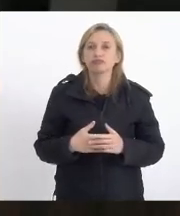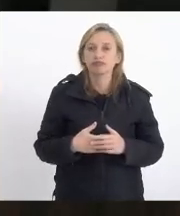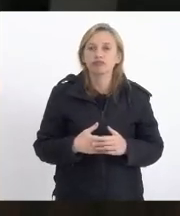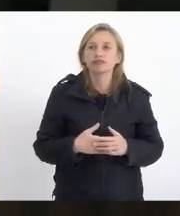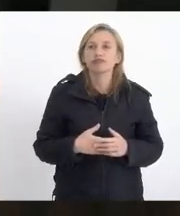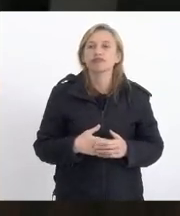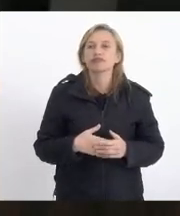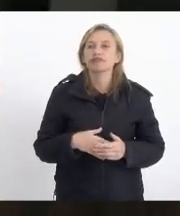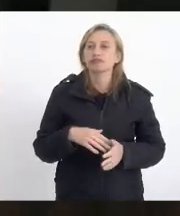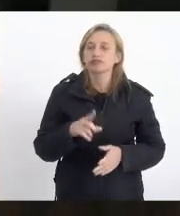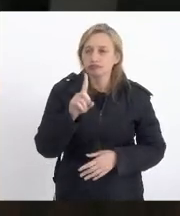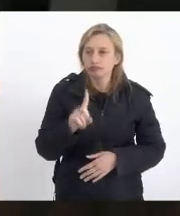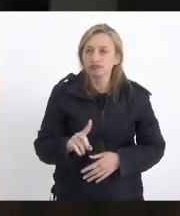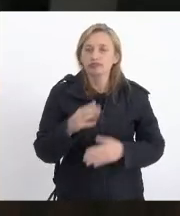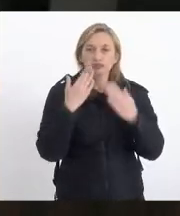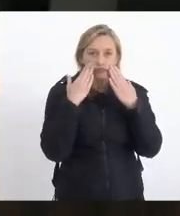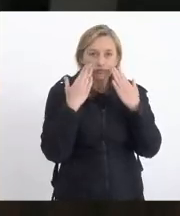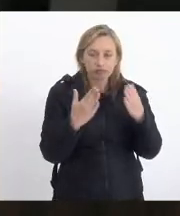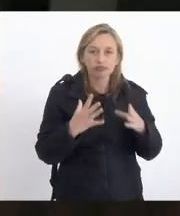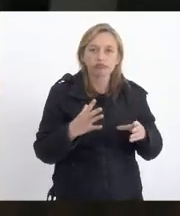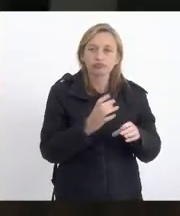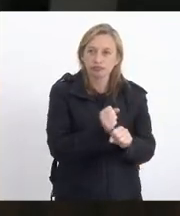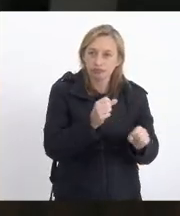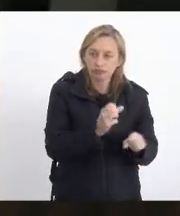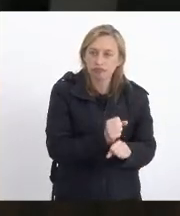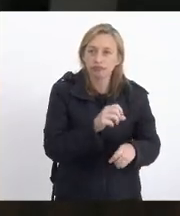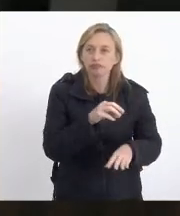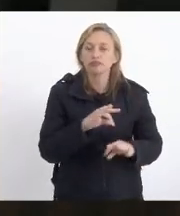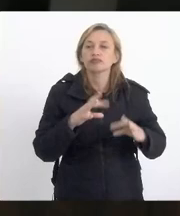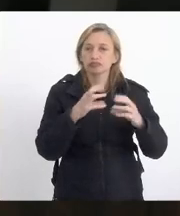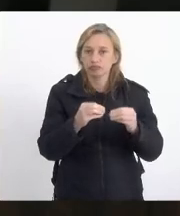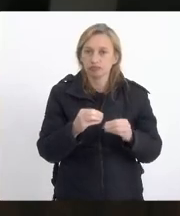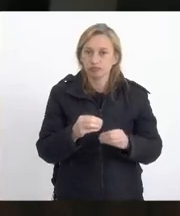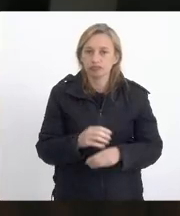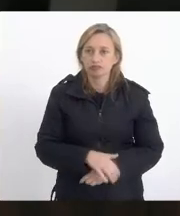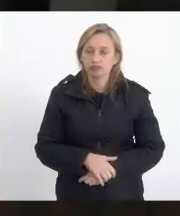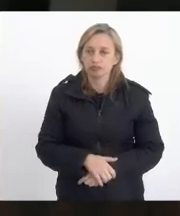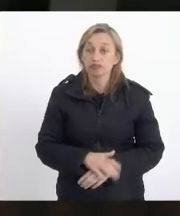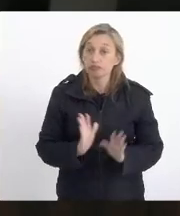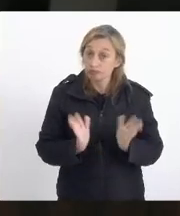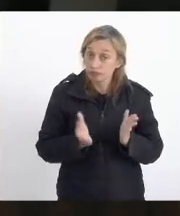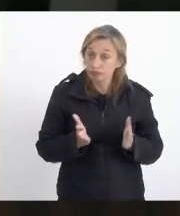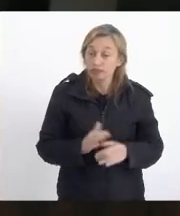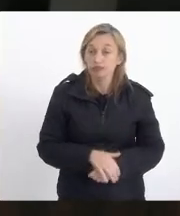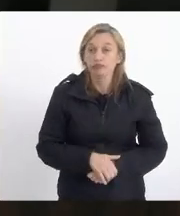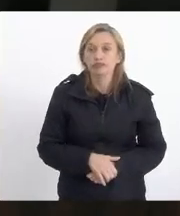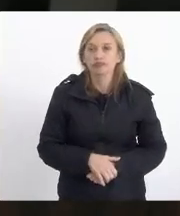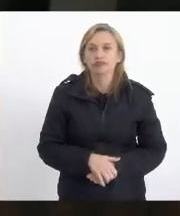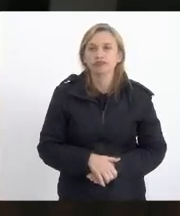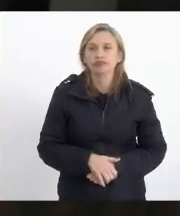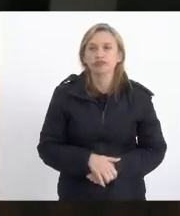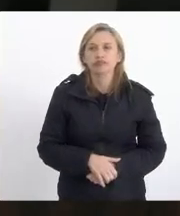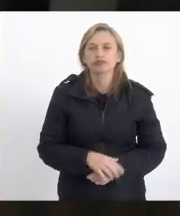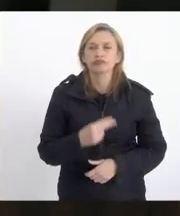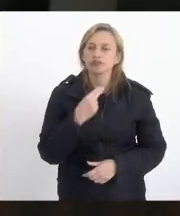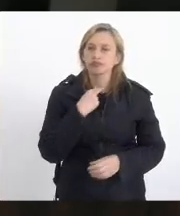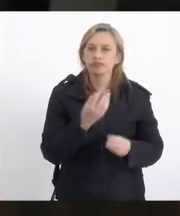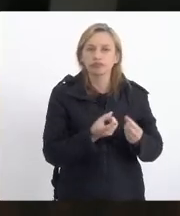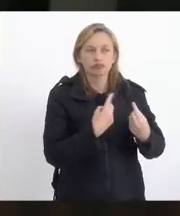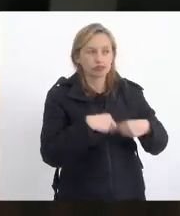mundo vai ter direito de apresentar cálculos, e vamos fazer. Agora, nós não vamos poder ferir a lei